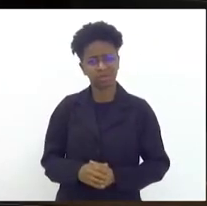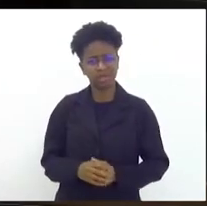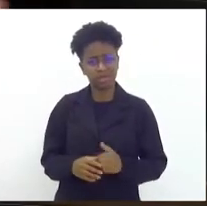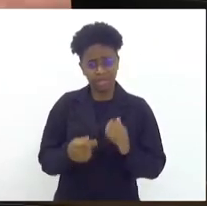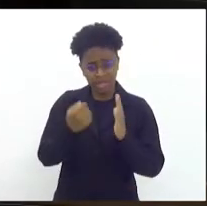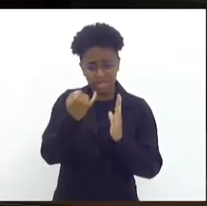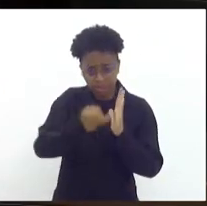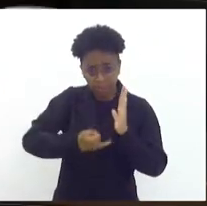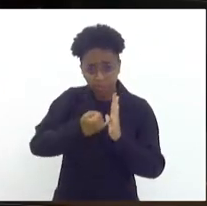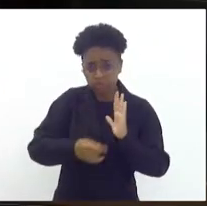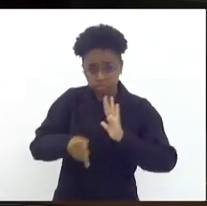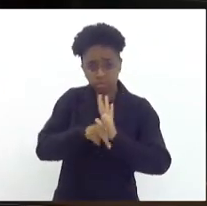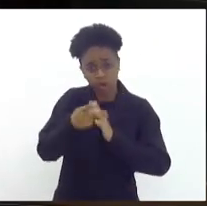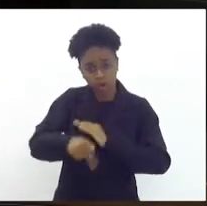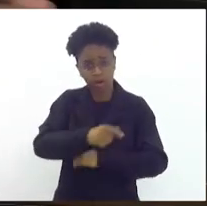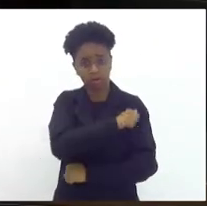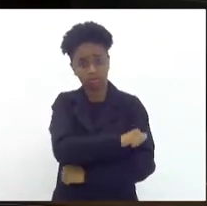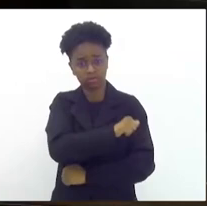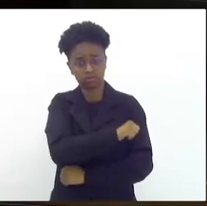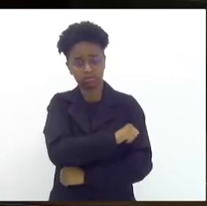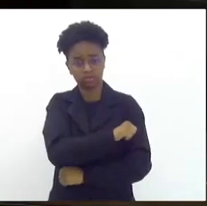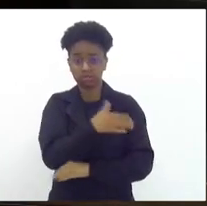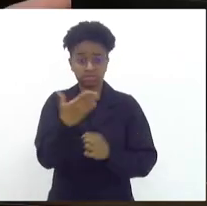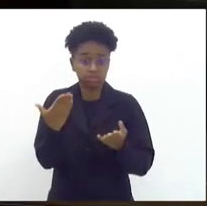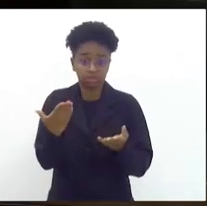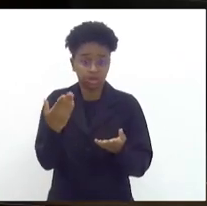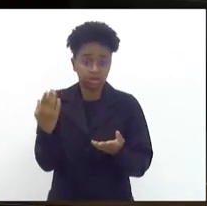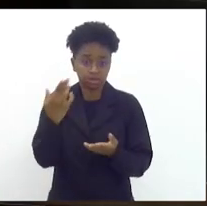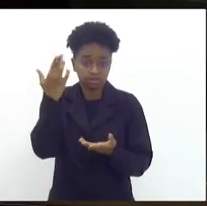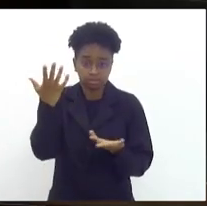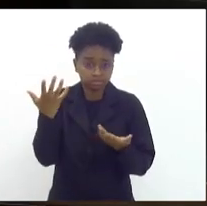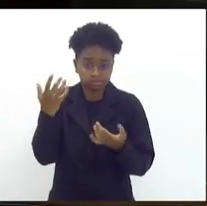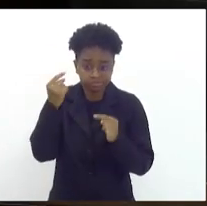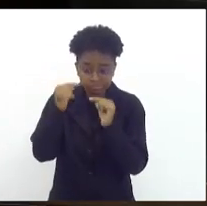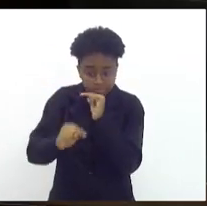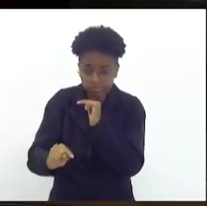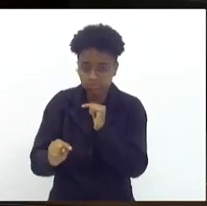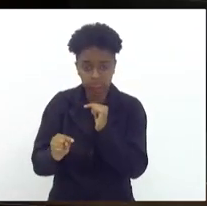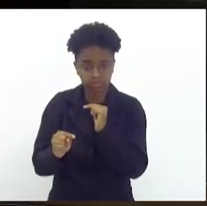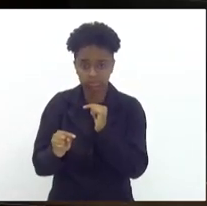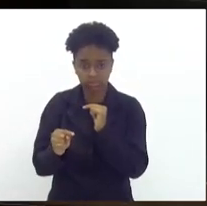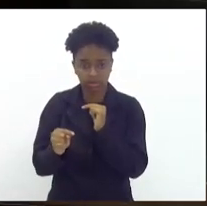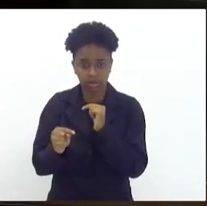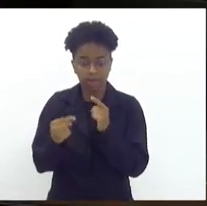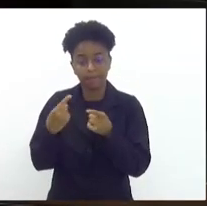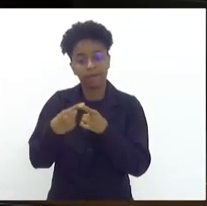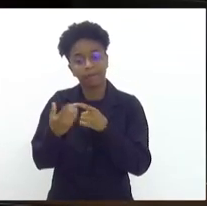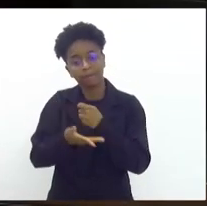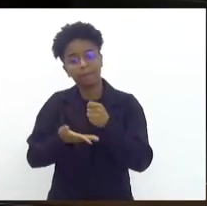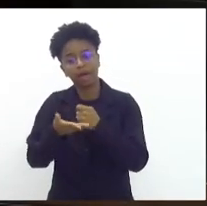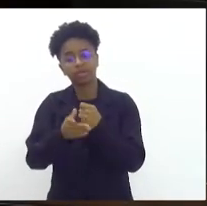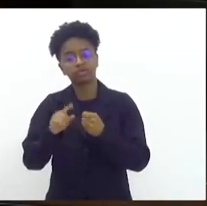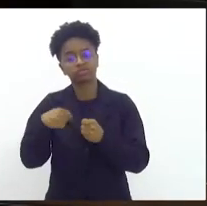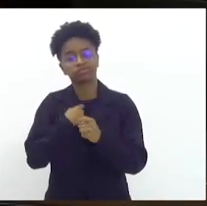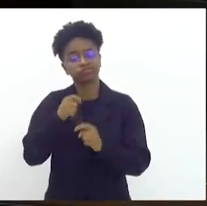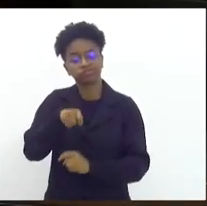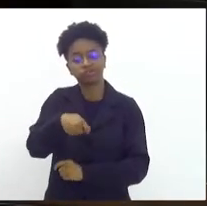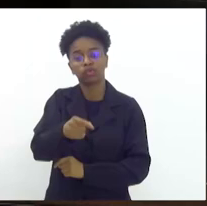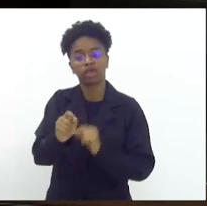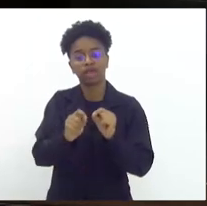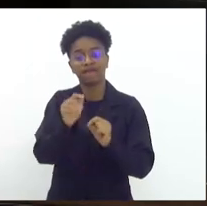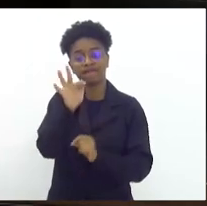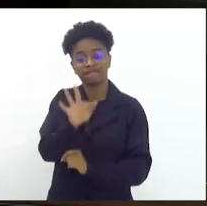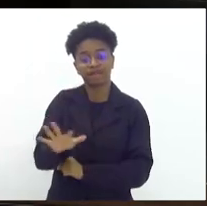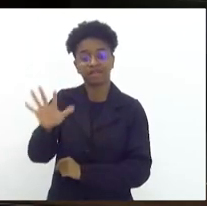pertence ao estado quer dizer isso fere o princípio mais basilar do que a gente possa chamar de Federação